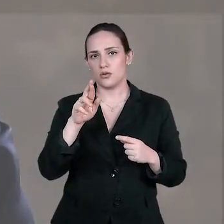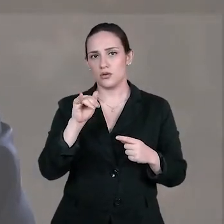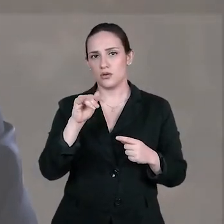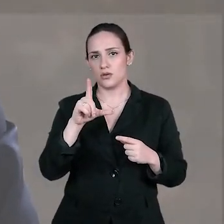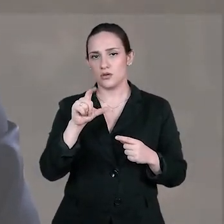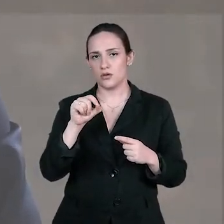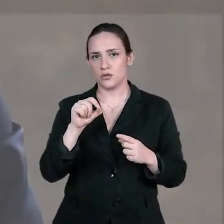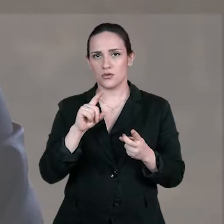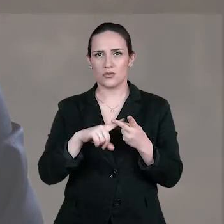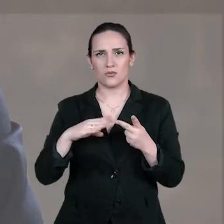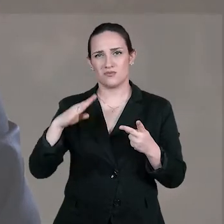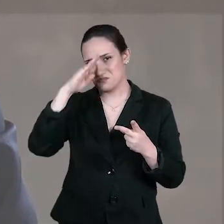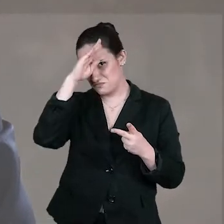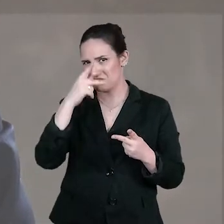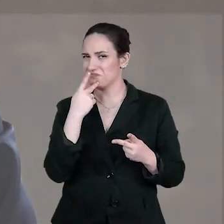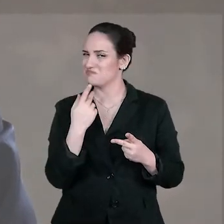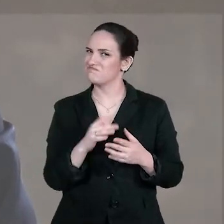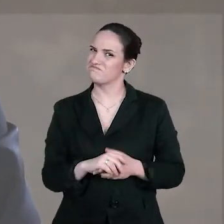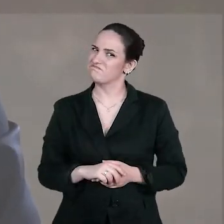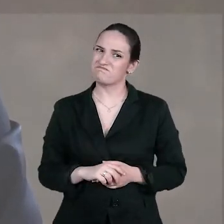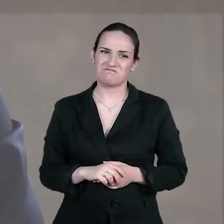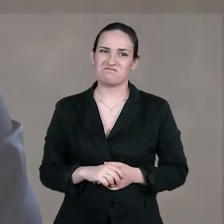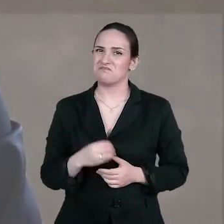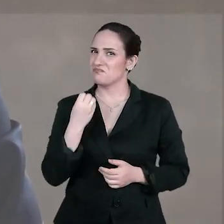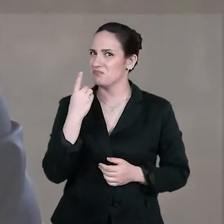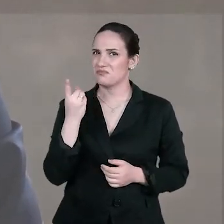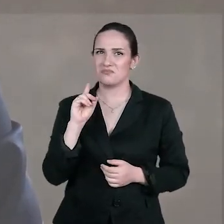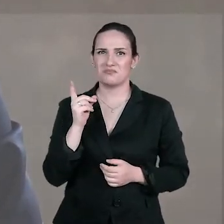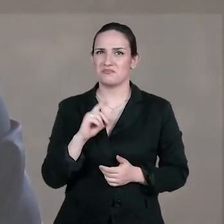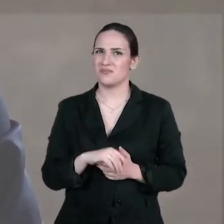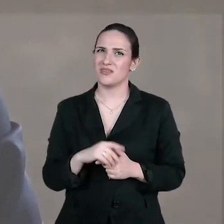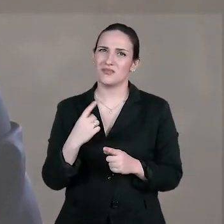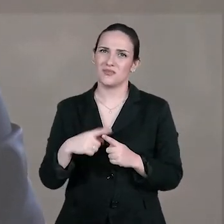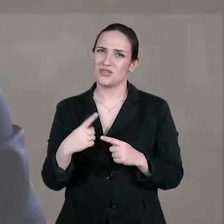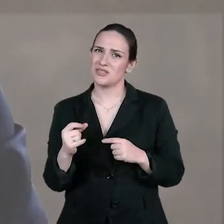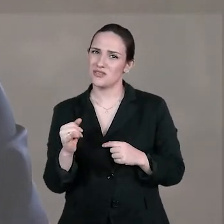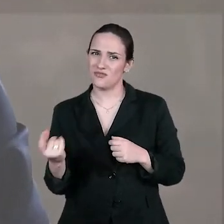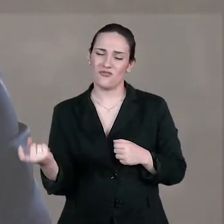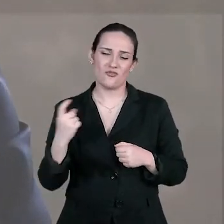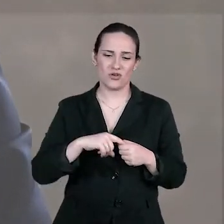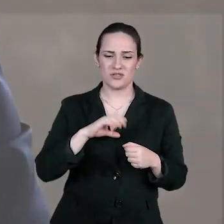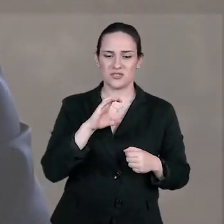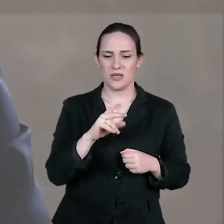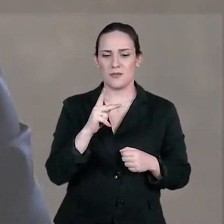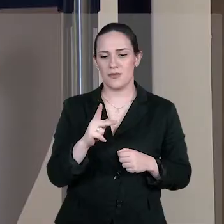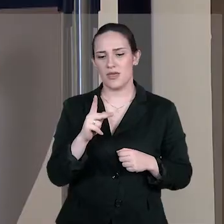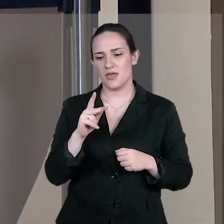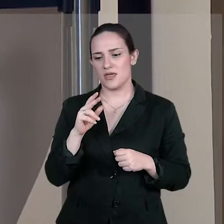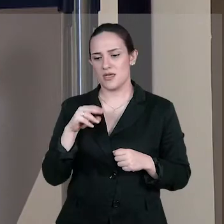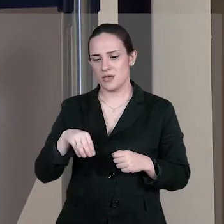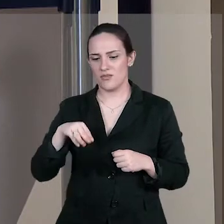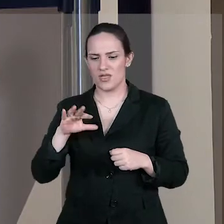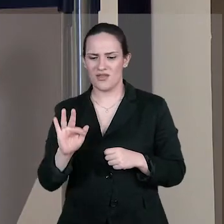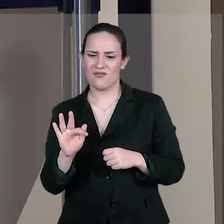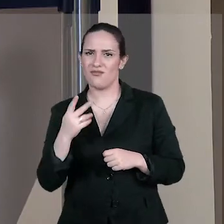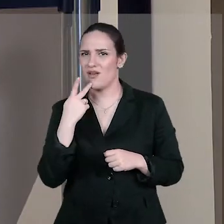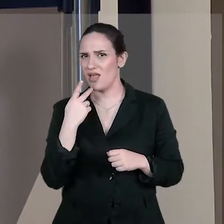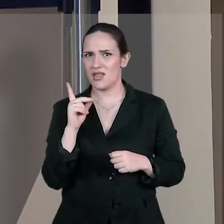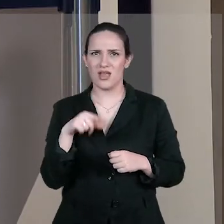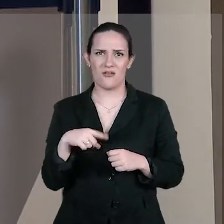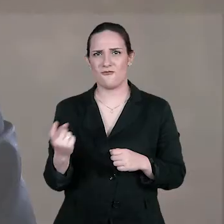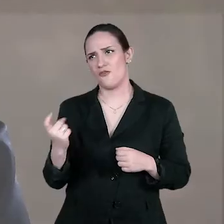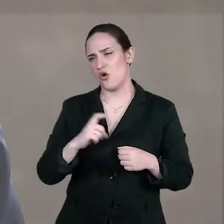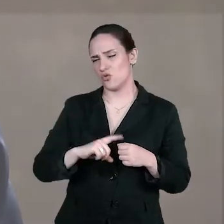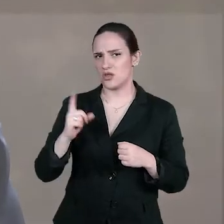Bolsonaro, presidente da República, tem visto com maus olhos esse chamado retorno da CPMF. Porque apesar do Marcos Cintra